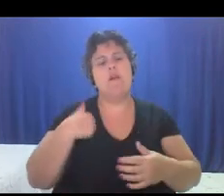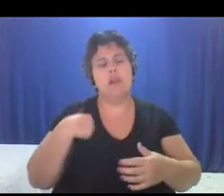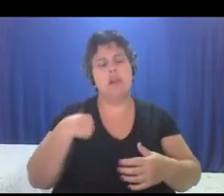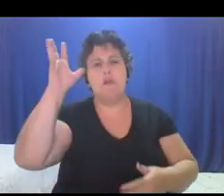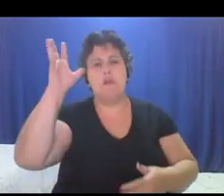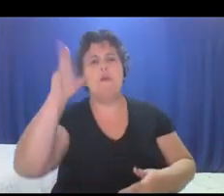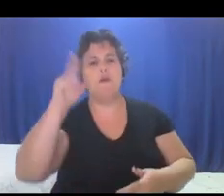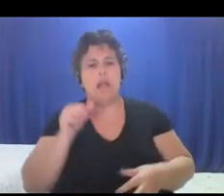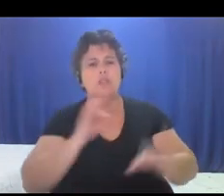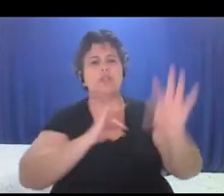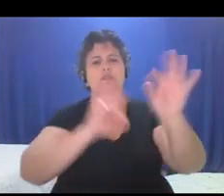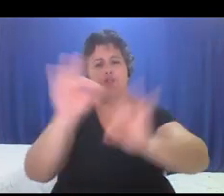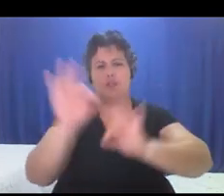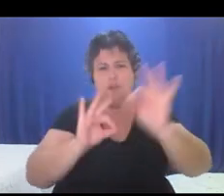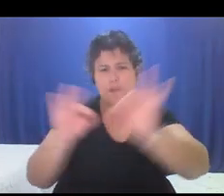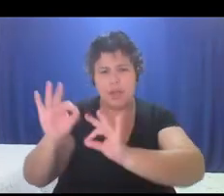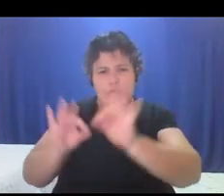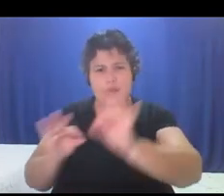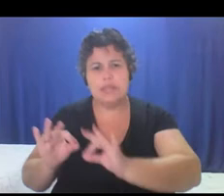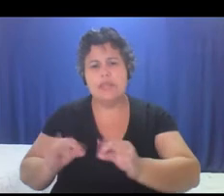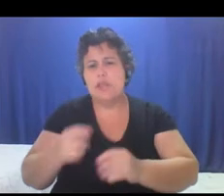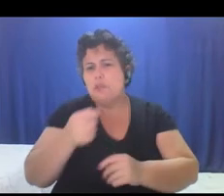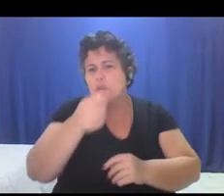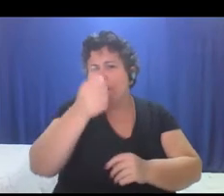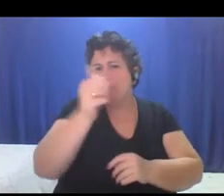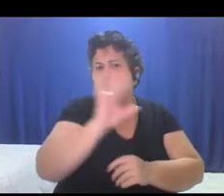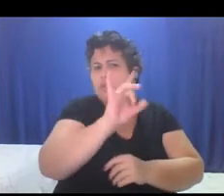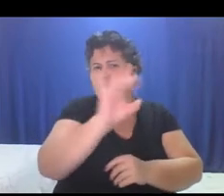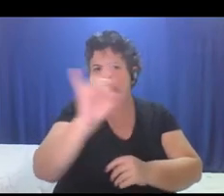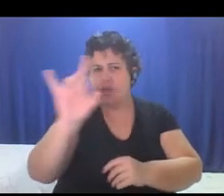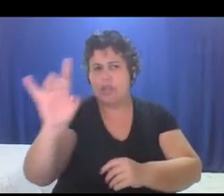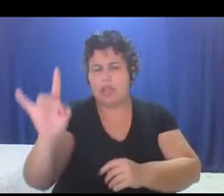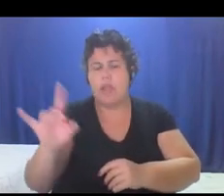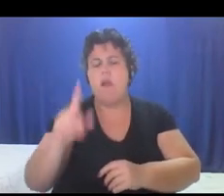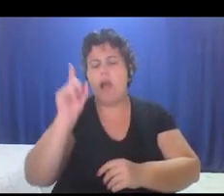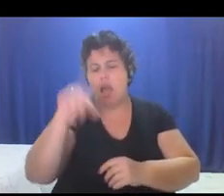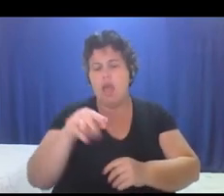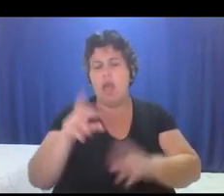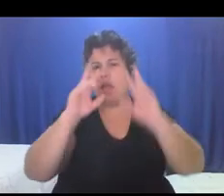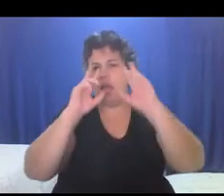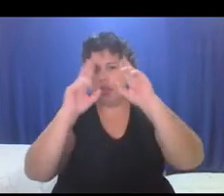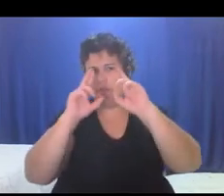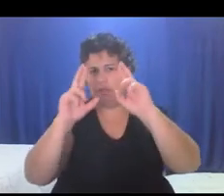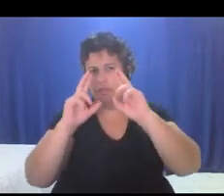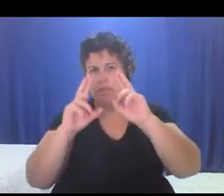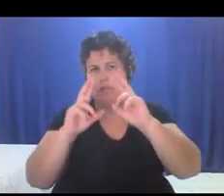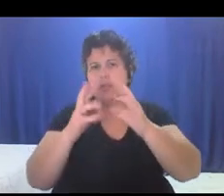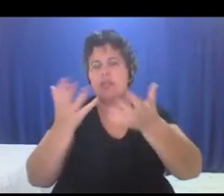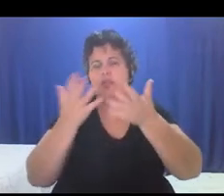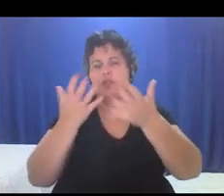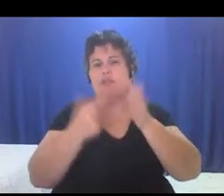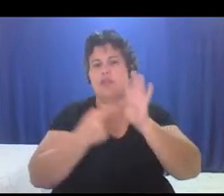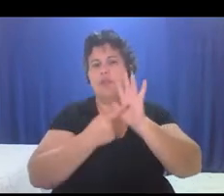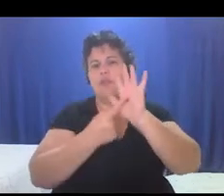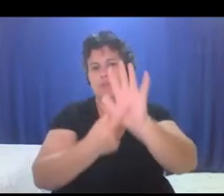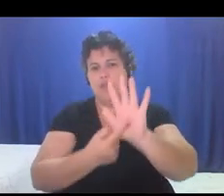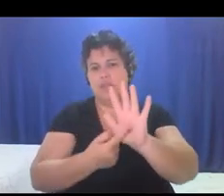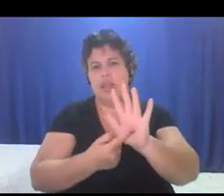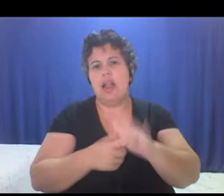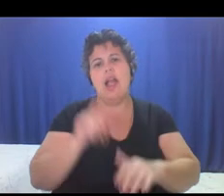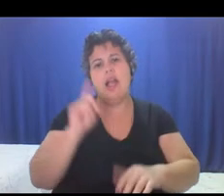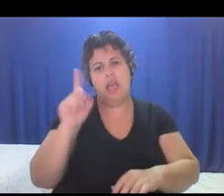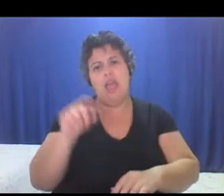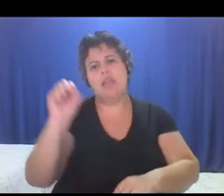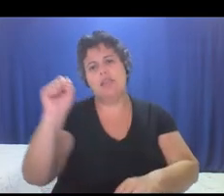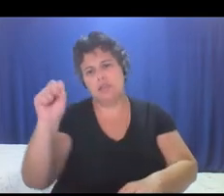organizando um pouquinho desse protagonismo todo, dessa responsabilidade toda que eu queria colocar em prática. E eu acho que é isso,